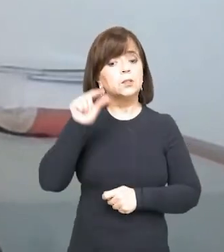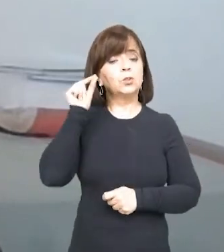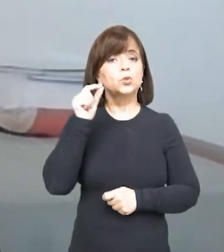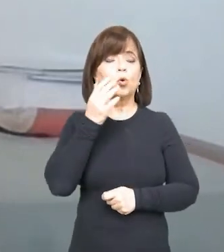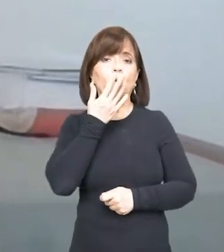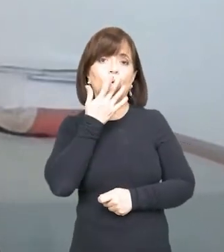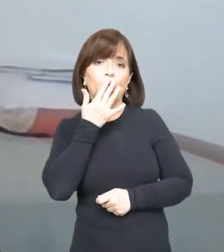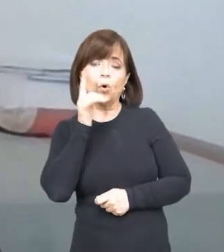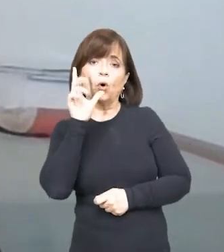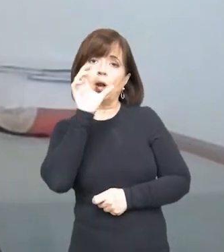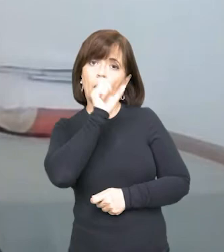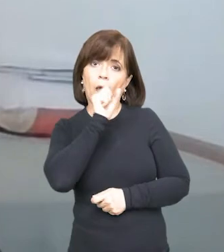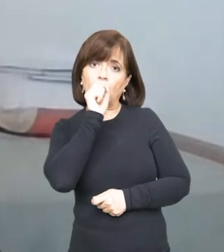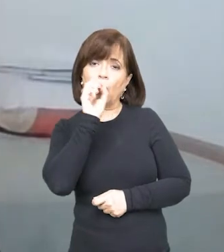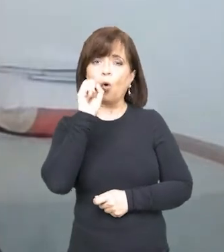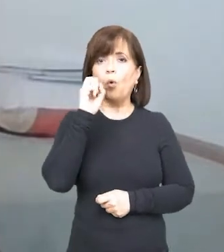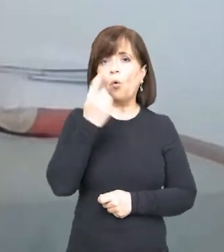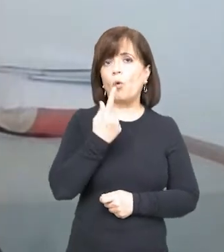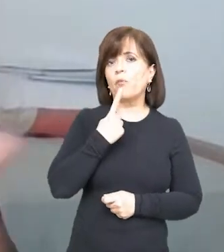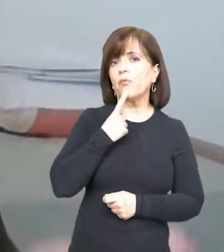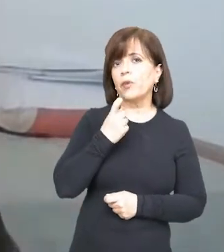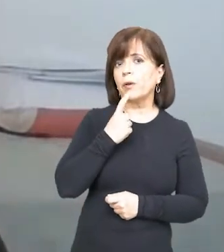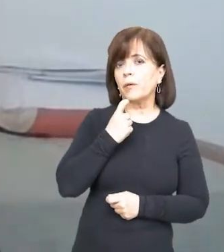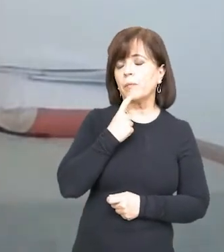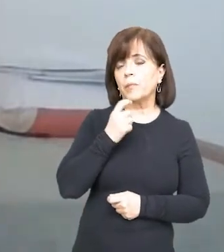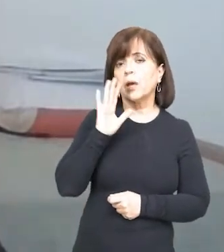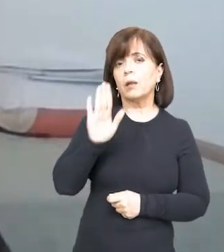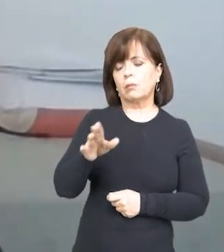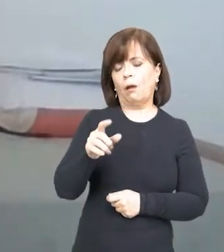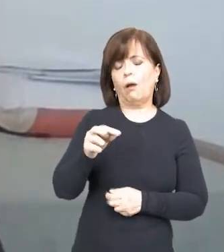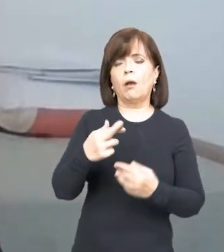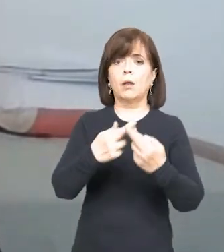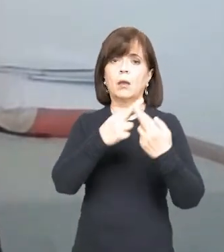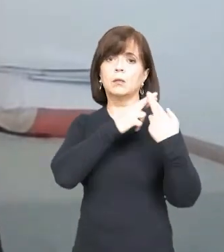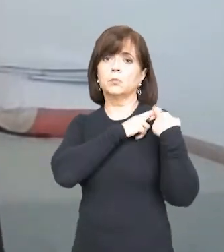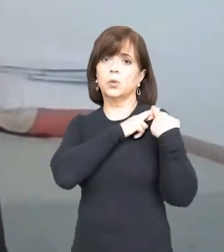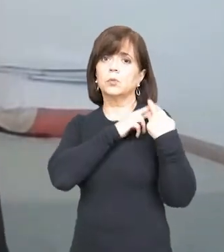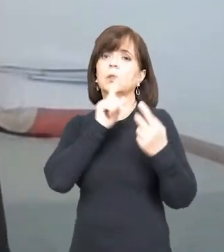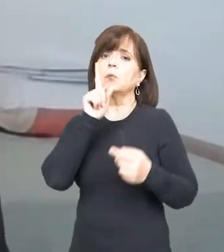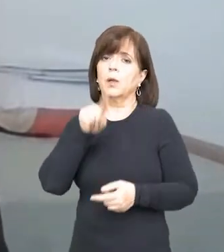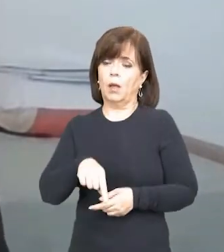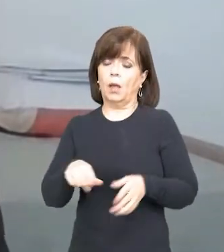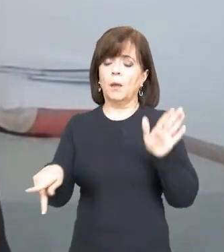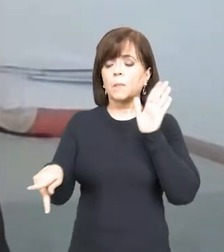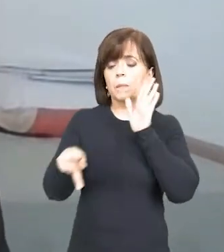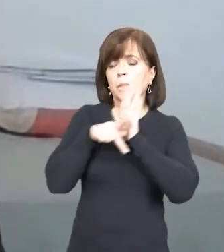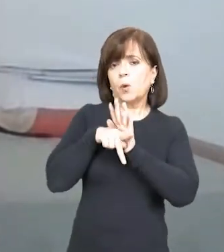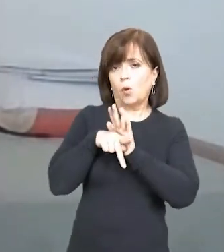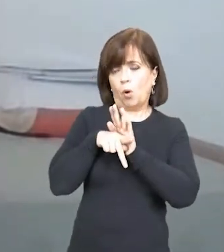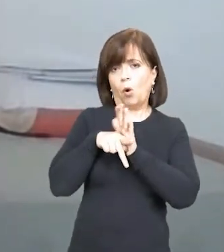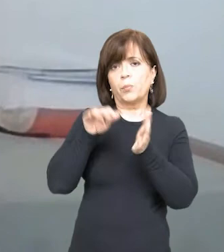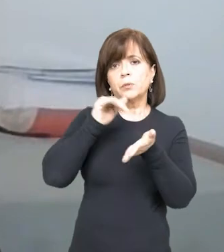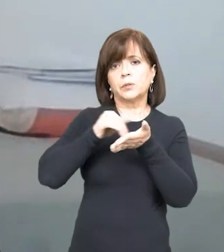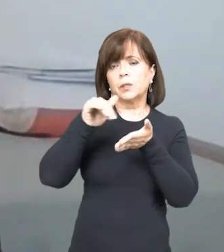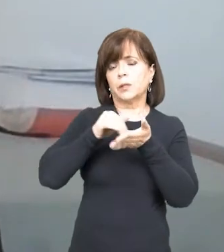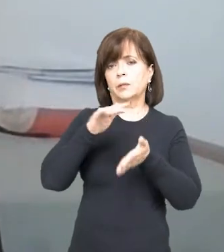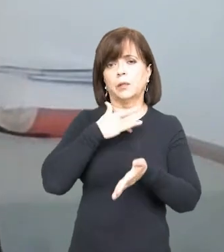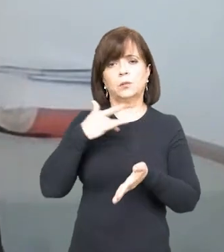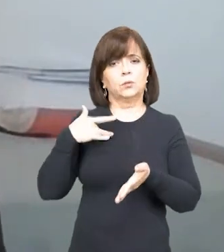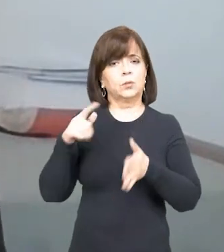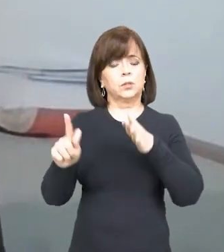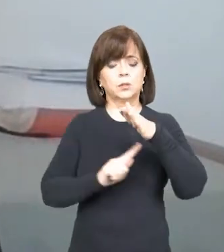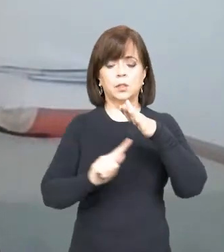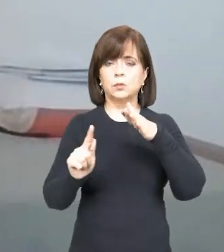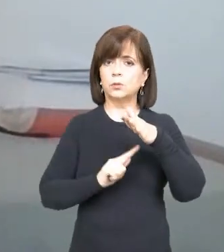bandeira laranja ou vermelha, isso está a cargo, né? É um posicionamento do Poder Executivo,